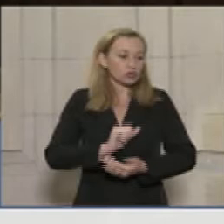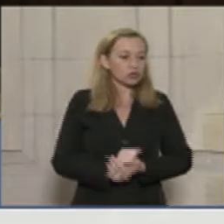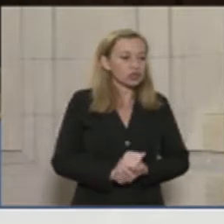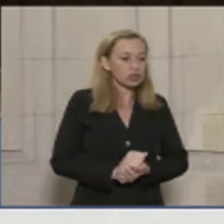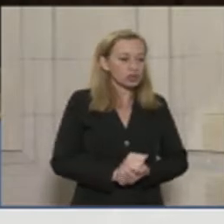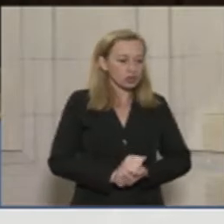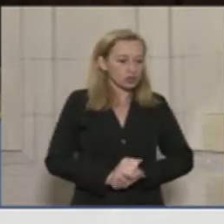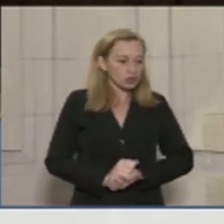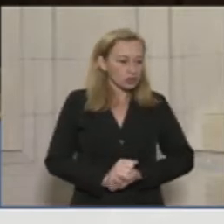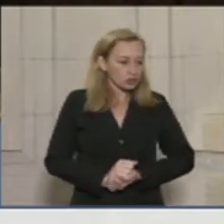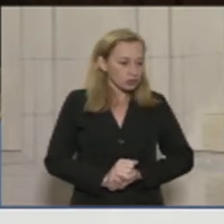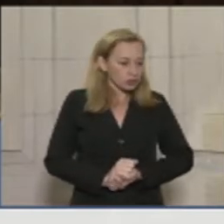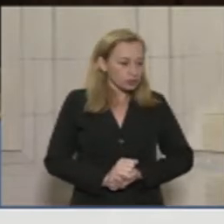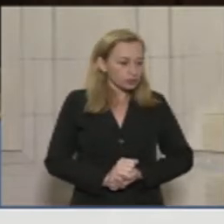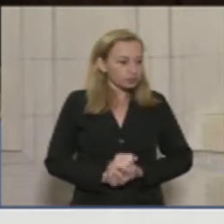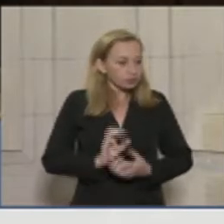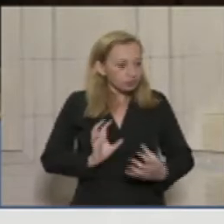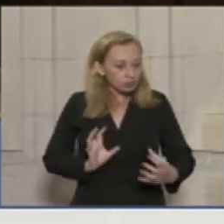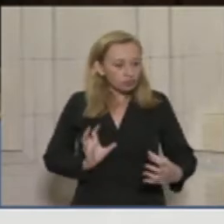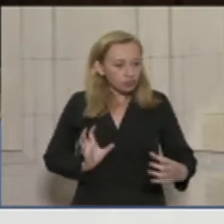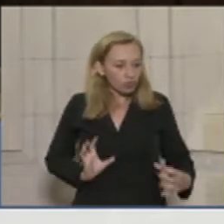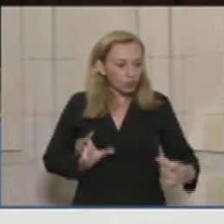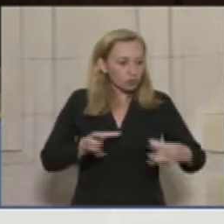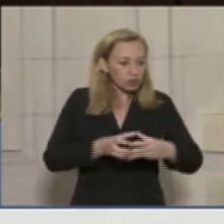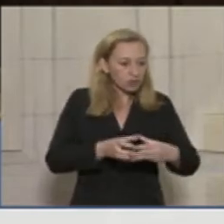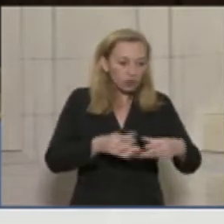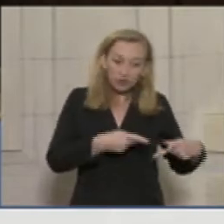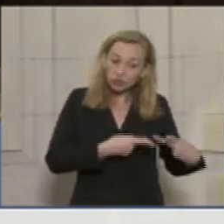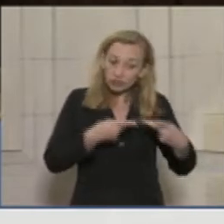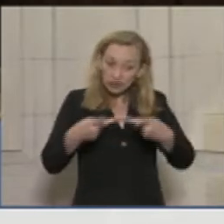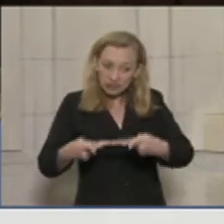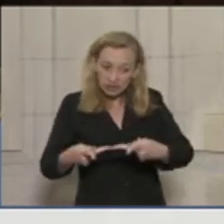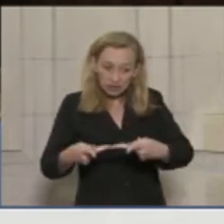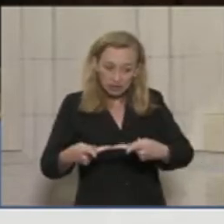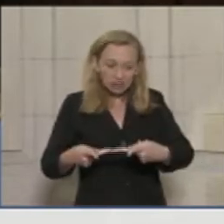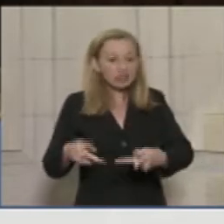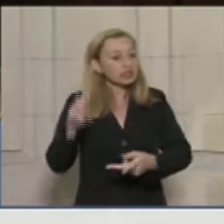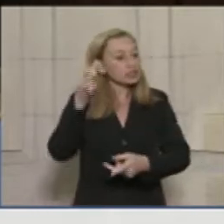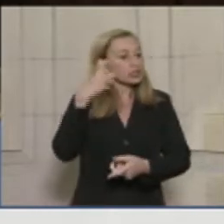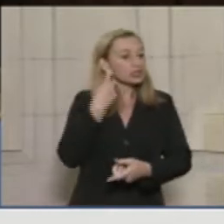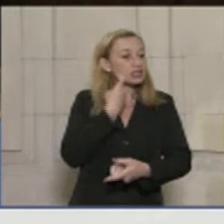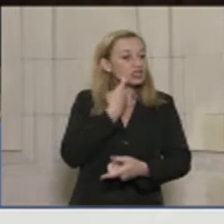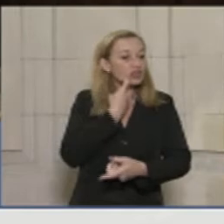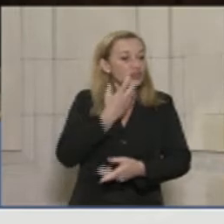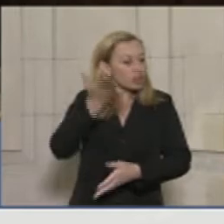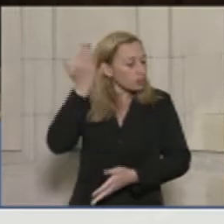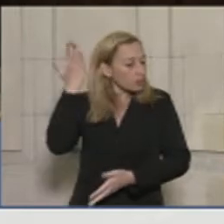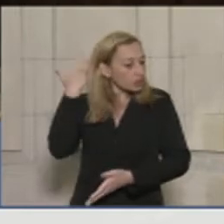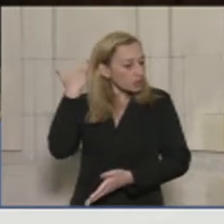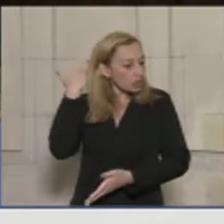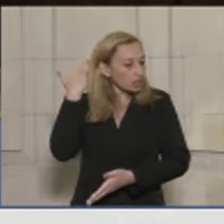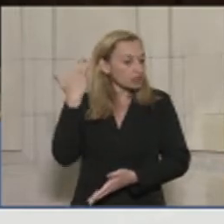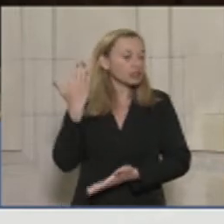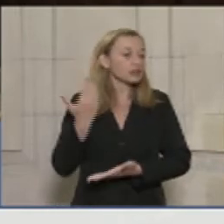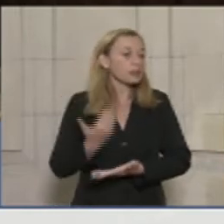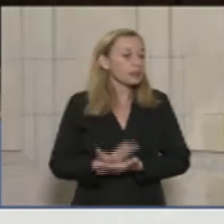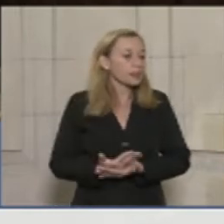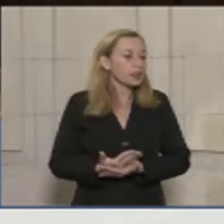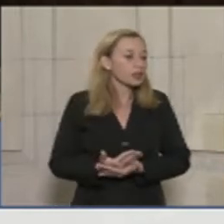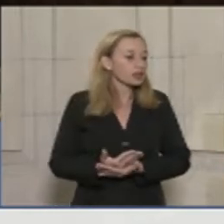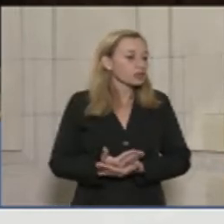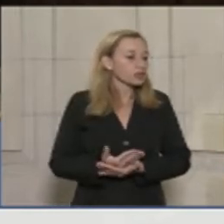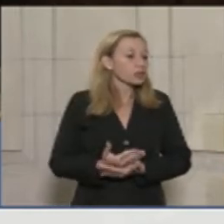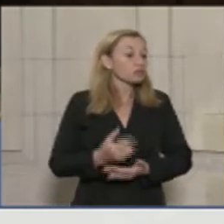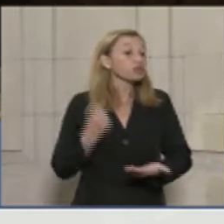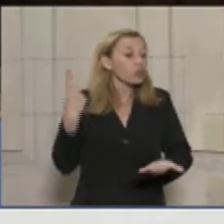ISERJ. A comissão fez uma visita de campo. Na sexta-feira passada, nós tínhamos assumido